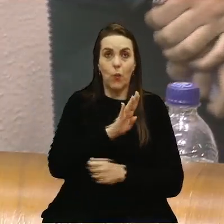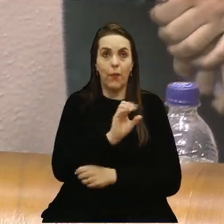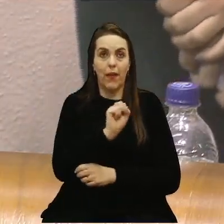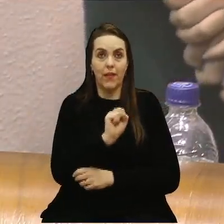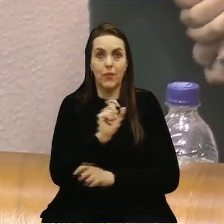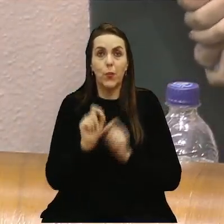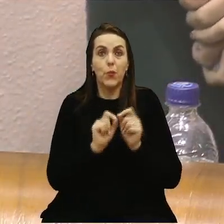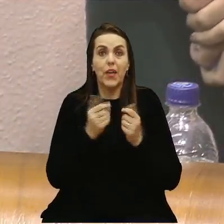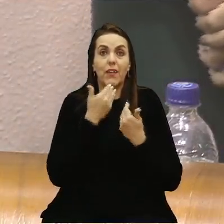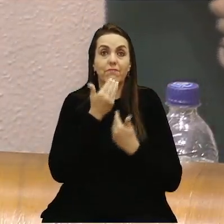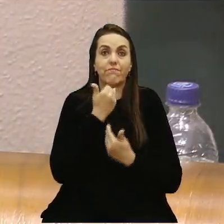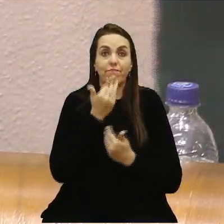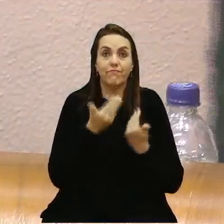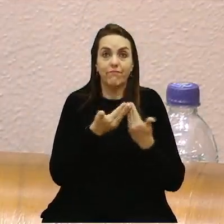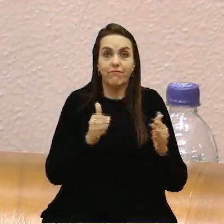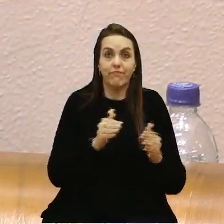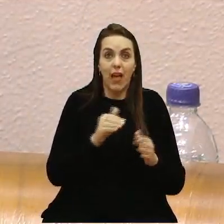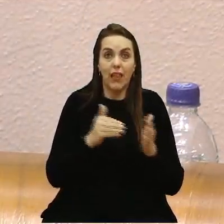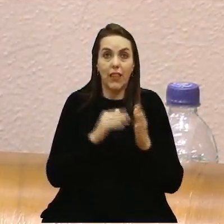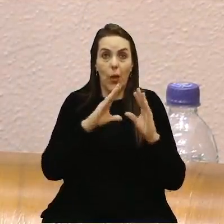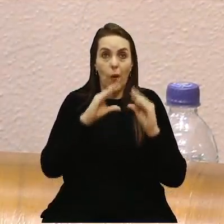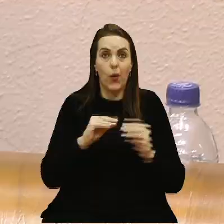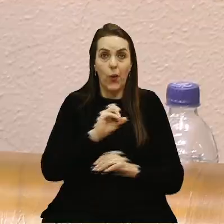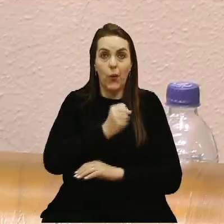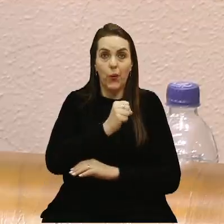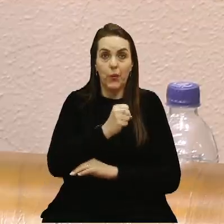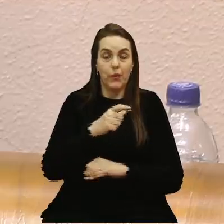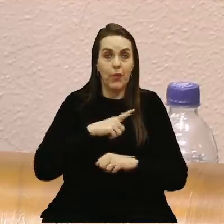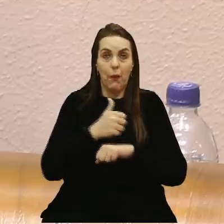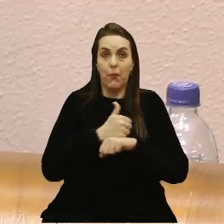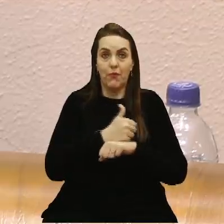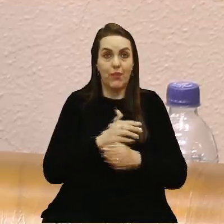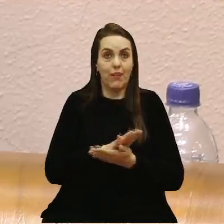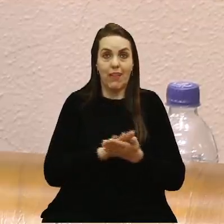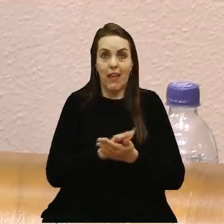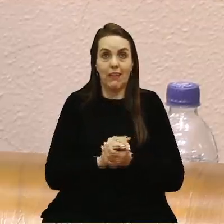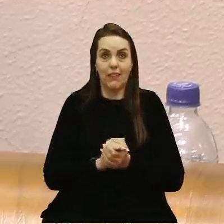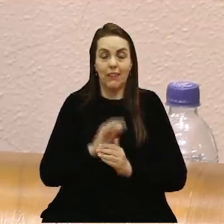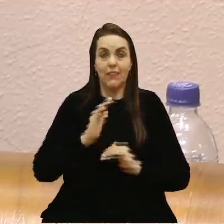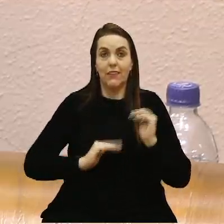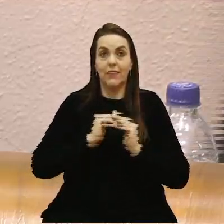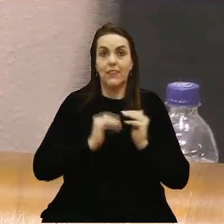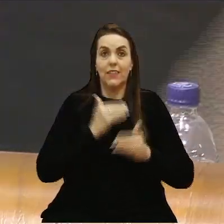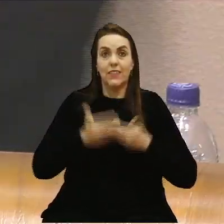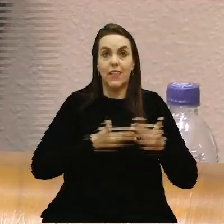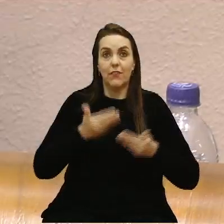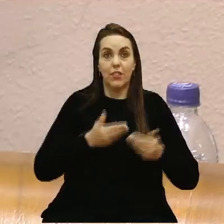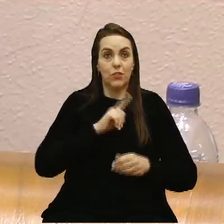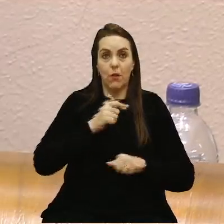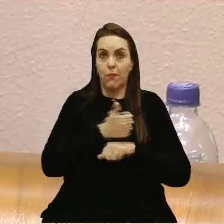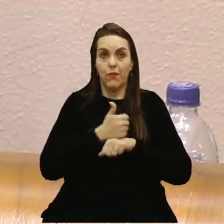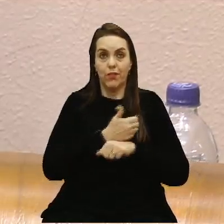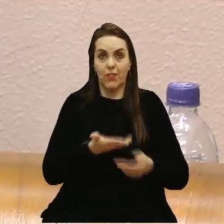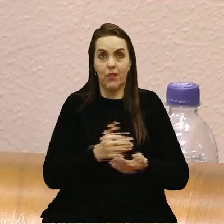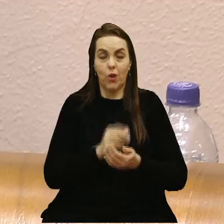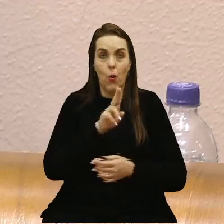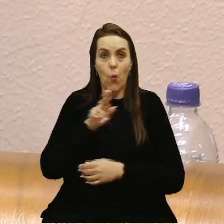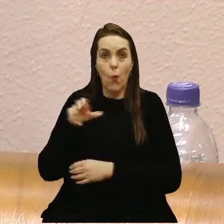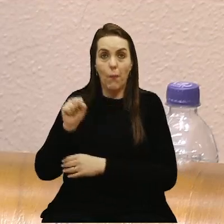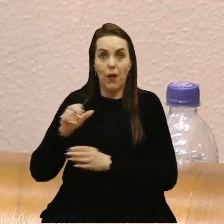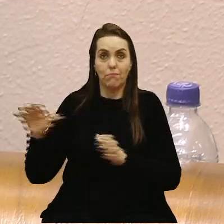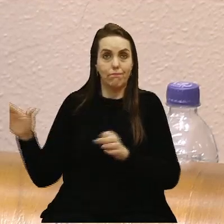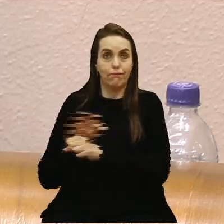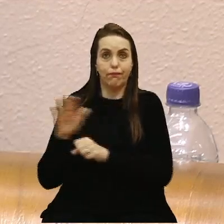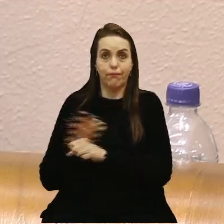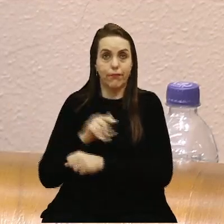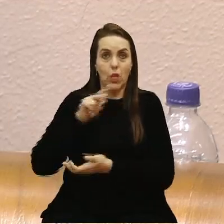UBS aberta, vereador D'Ambrosa, até as 8 da noite, se não tem profissional? O que adianta construir mais serviço se não tem profissional? As UPAs vão continuar do jeito que estão, os leitos